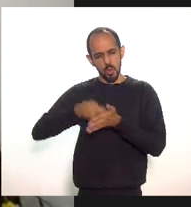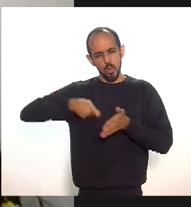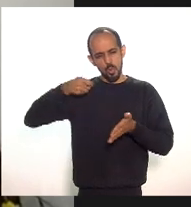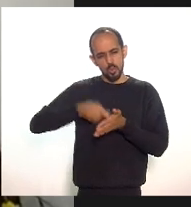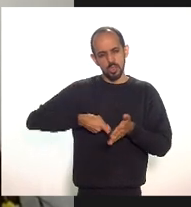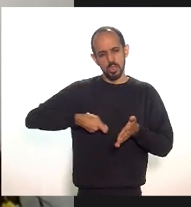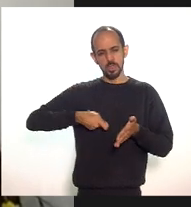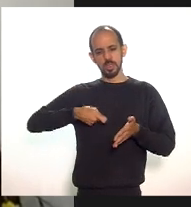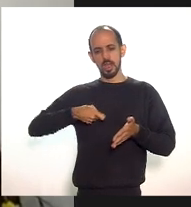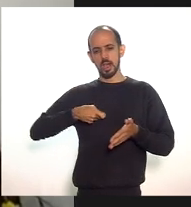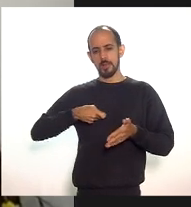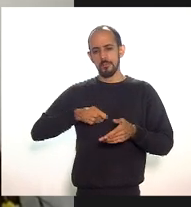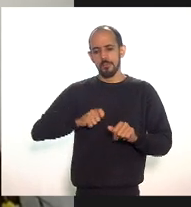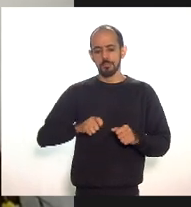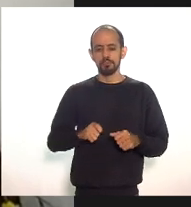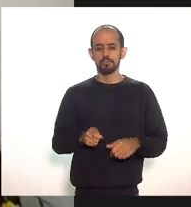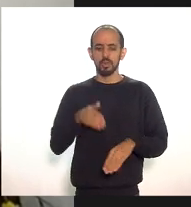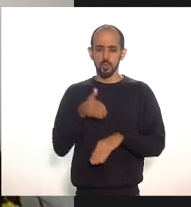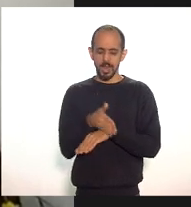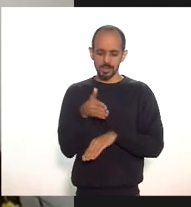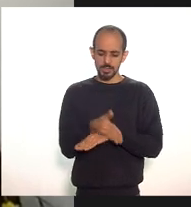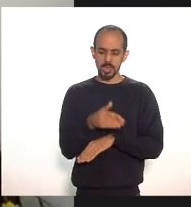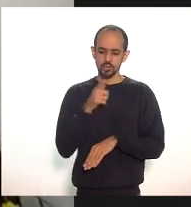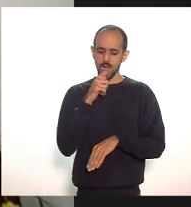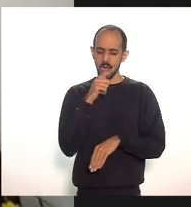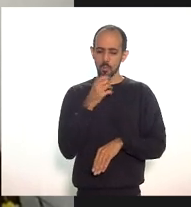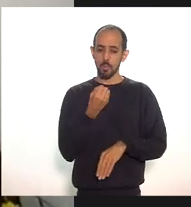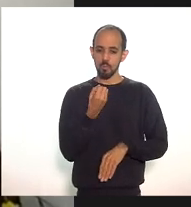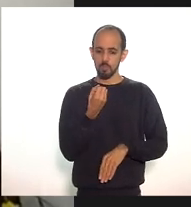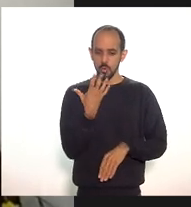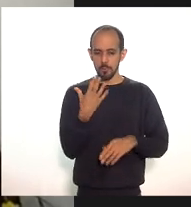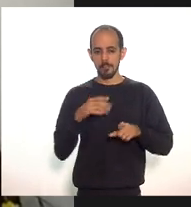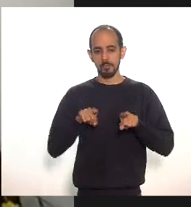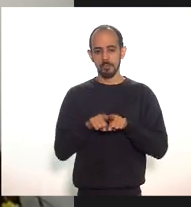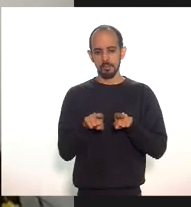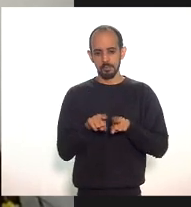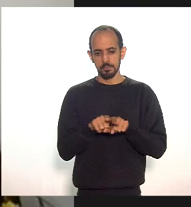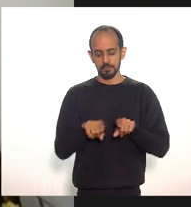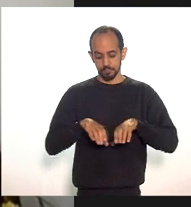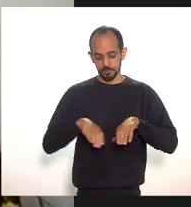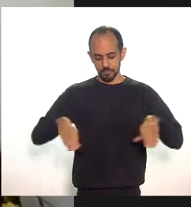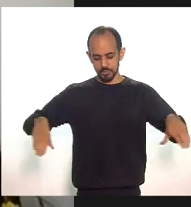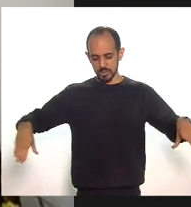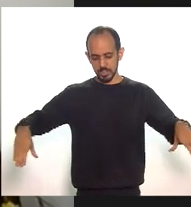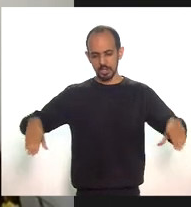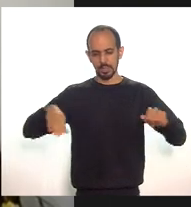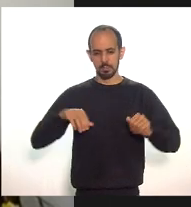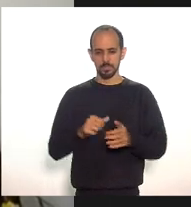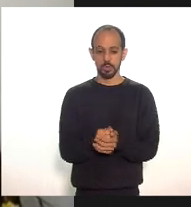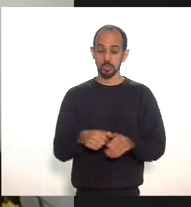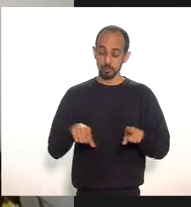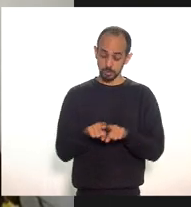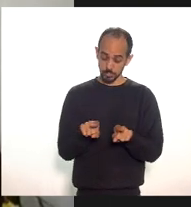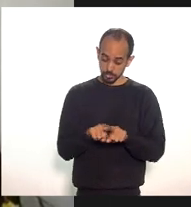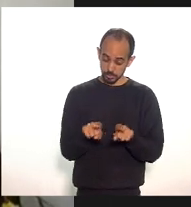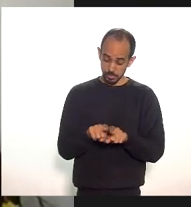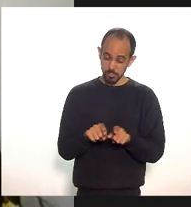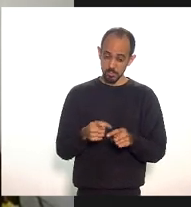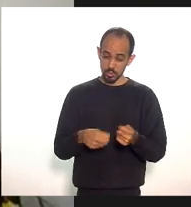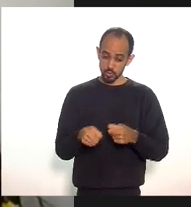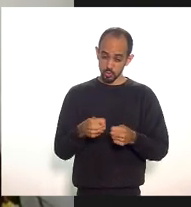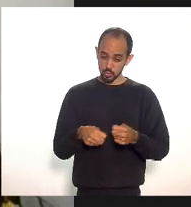defender a possibilidade do acesso à água o Edi uma sugestão